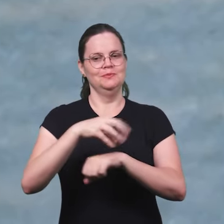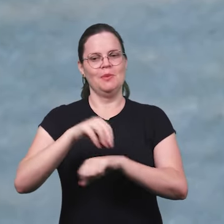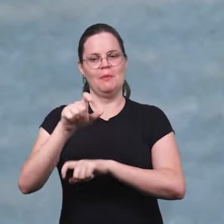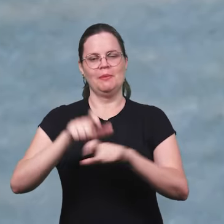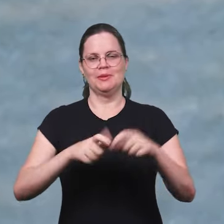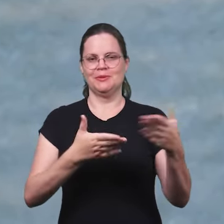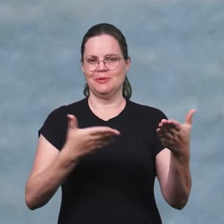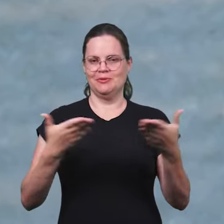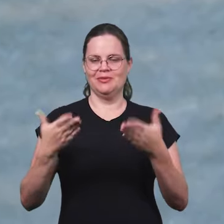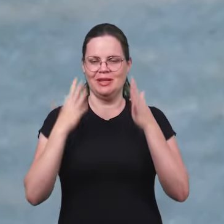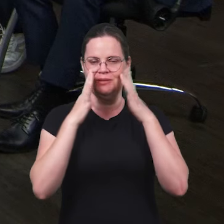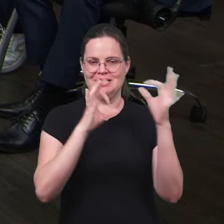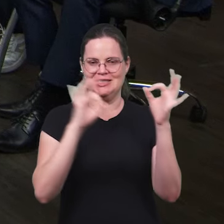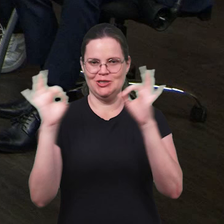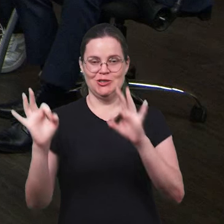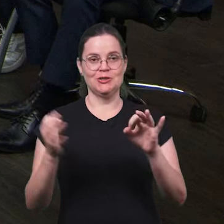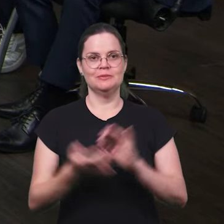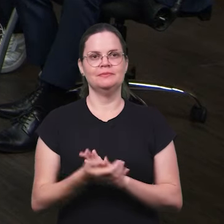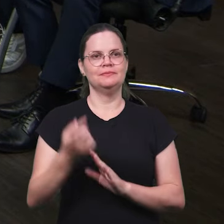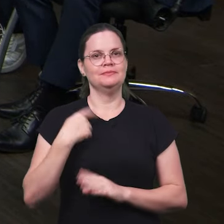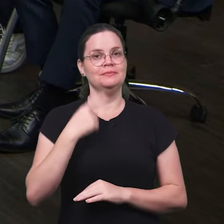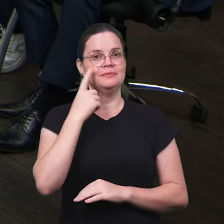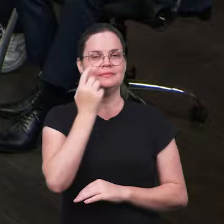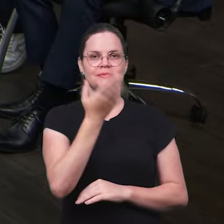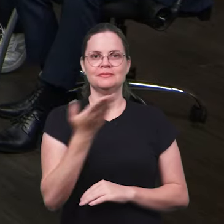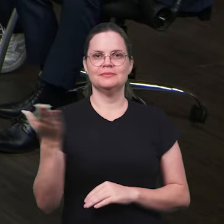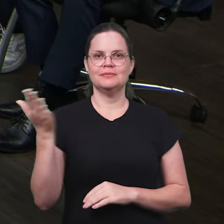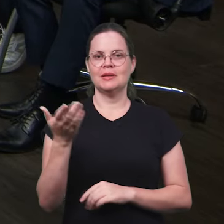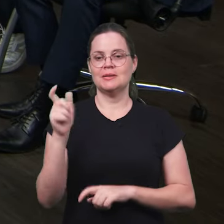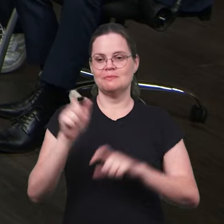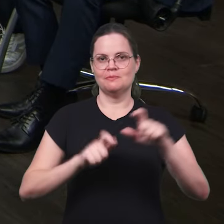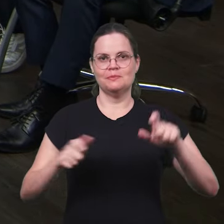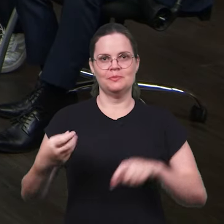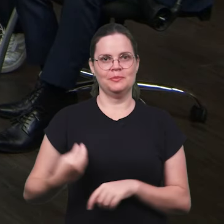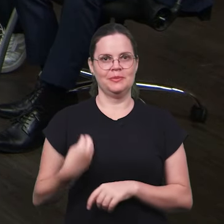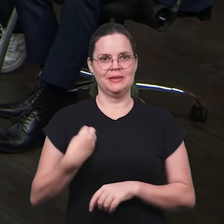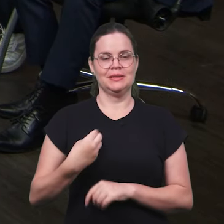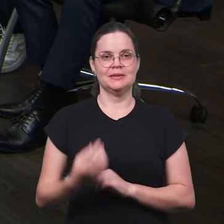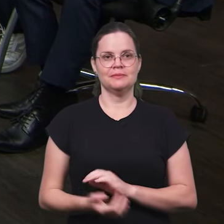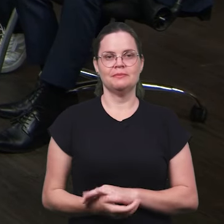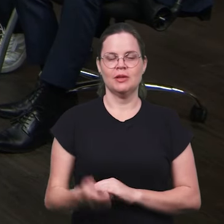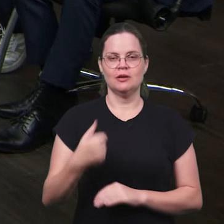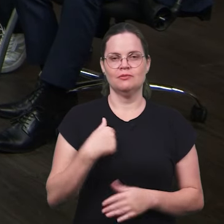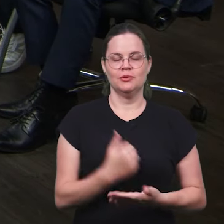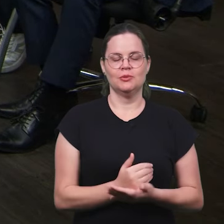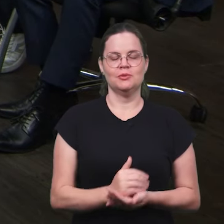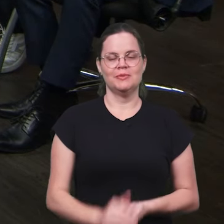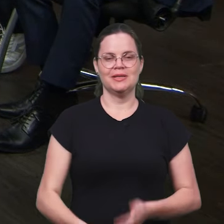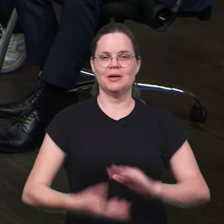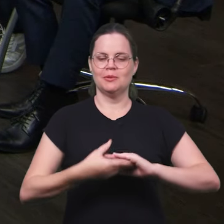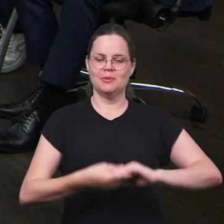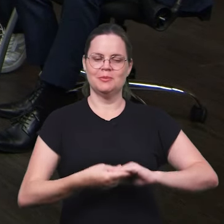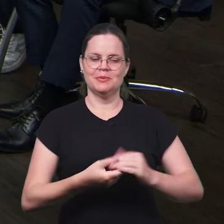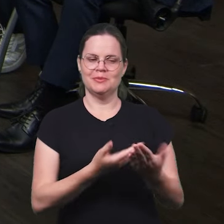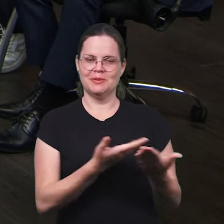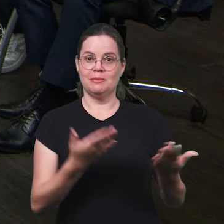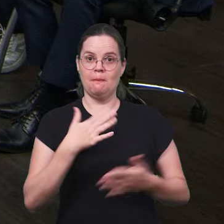nosso programa de hoje. E aqui você vê quem são as pessoas que estão presentes. Eu vou começar cumprimentando o meu